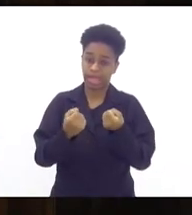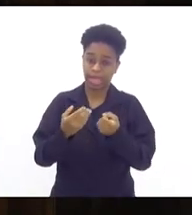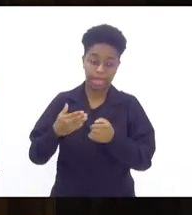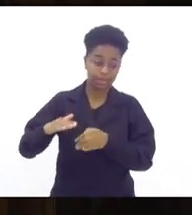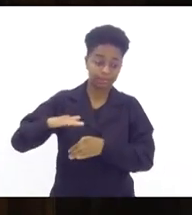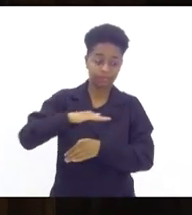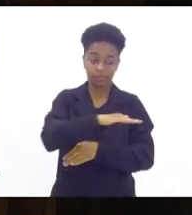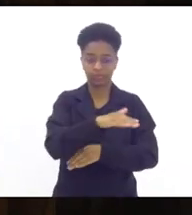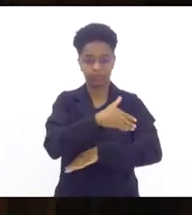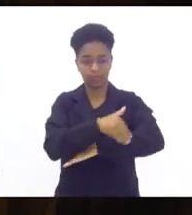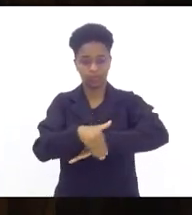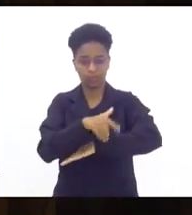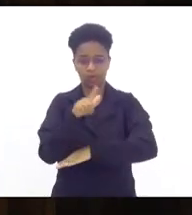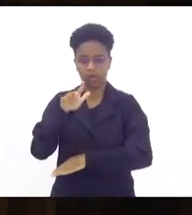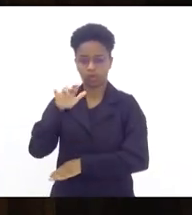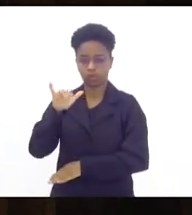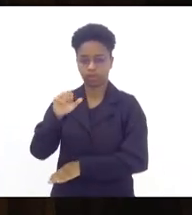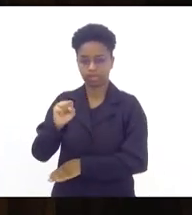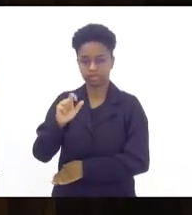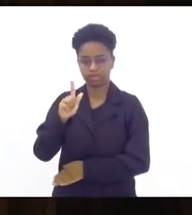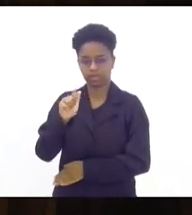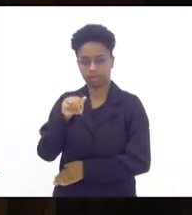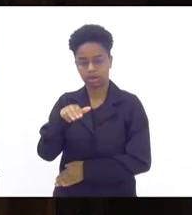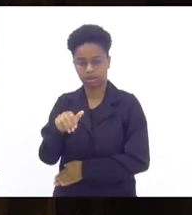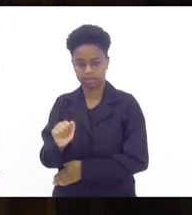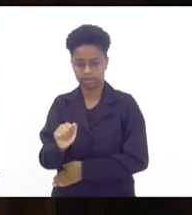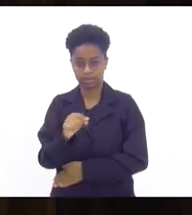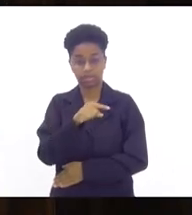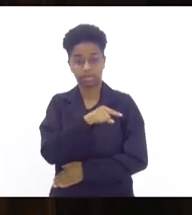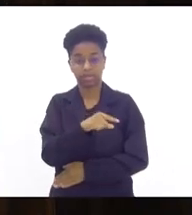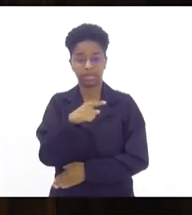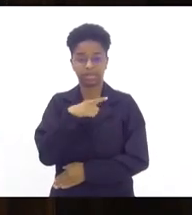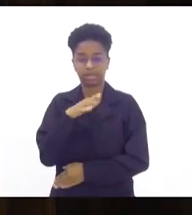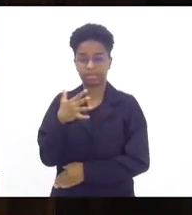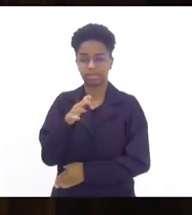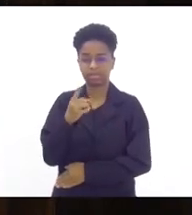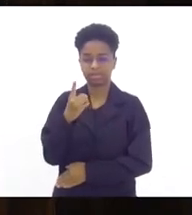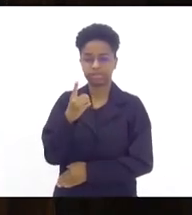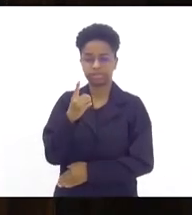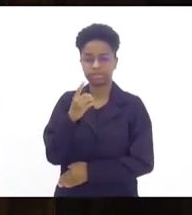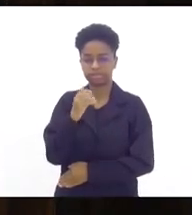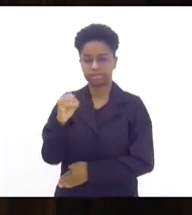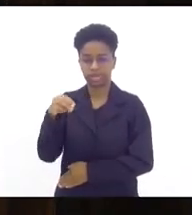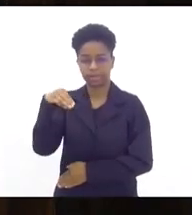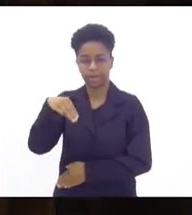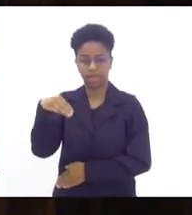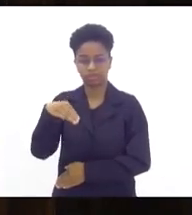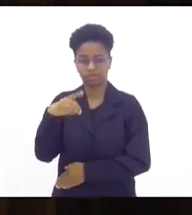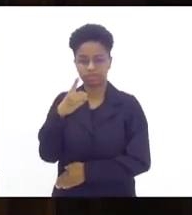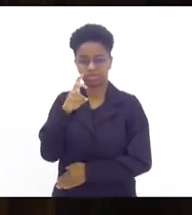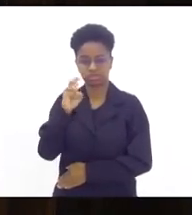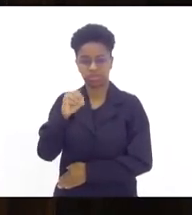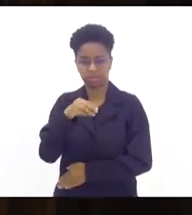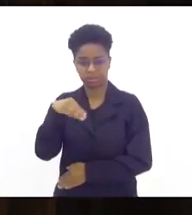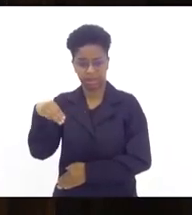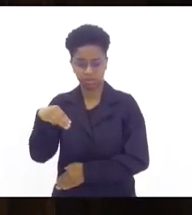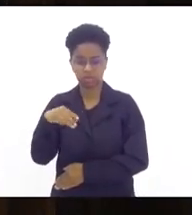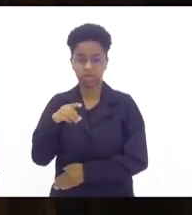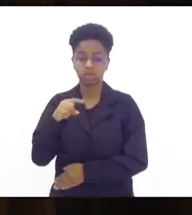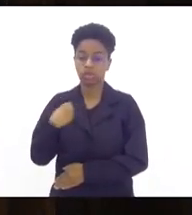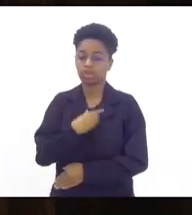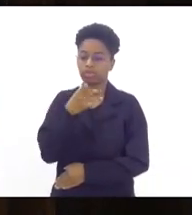e uma rua que tem 650 metros Nós levamos mais de 10 minutos e foi